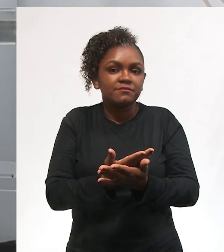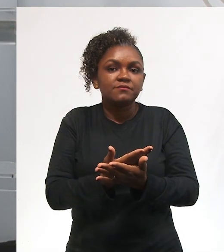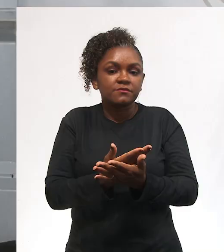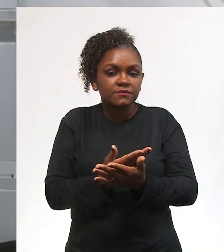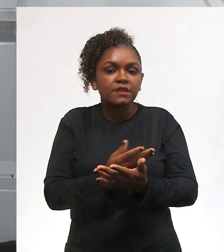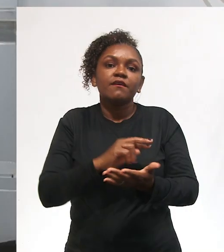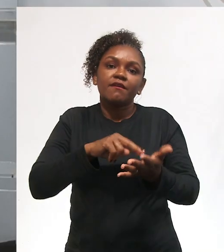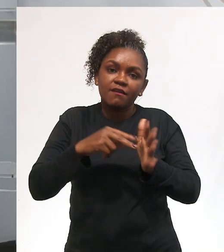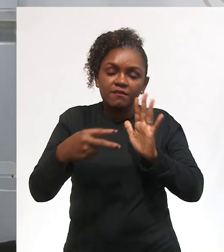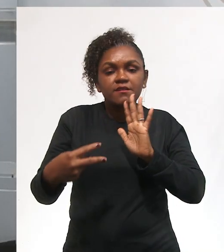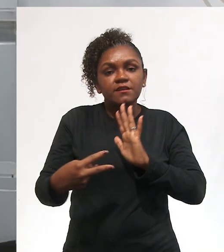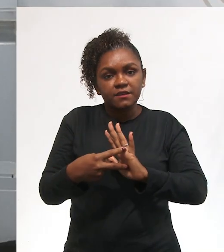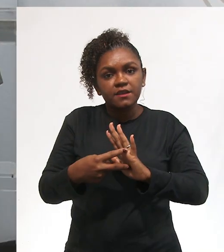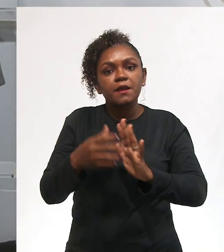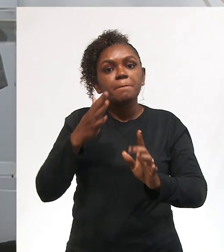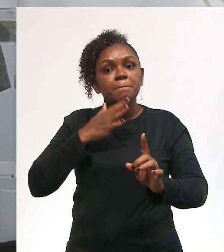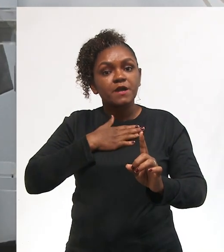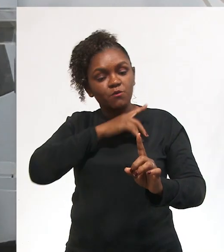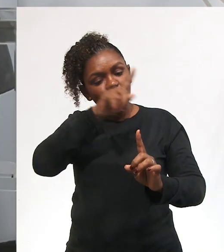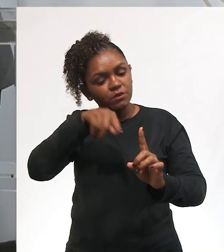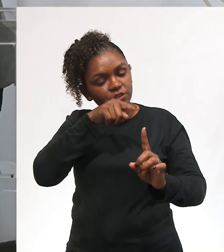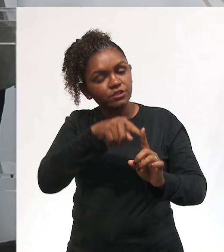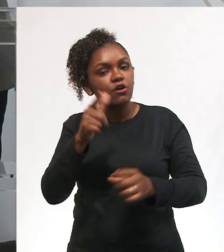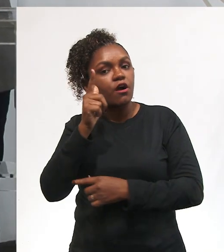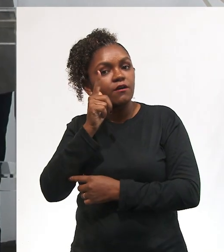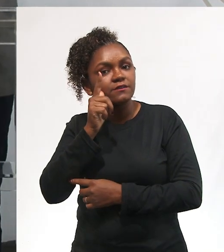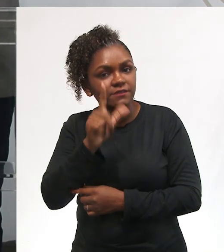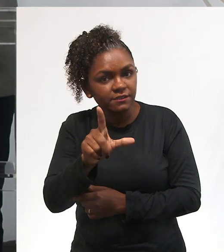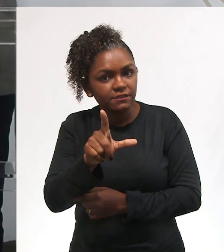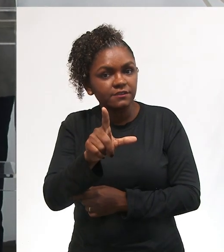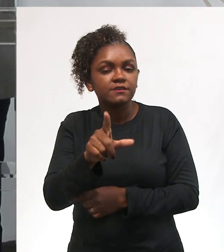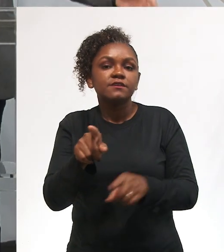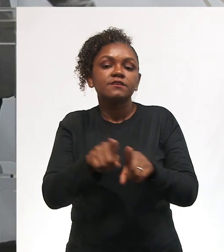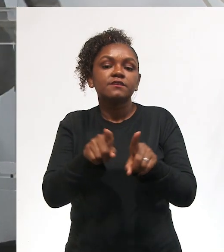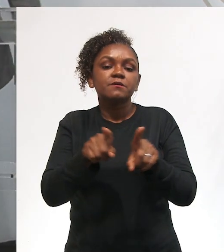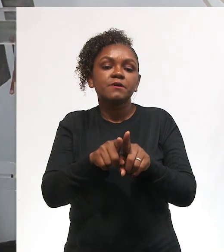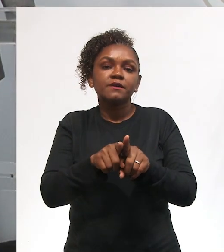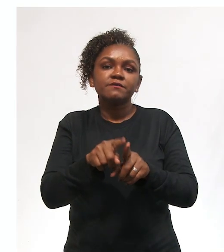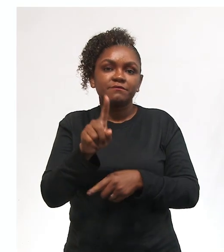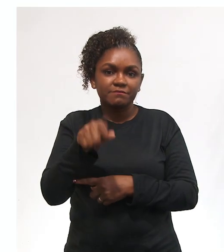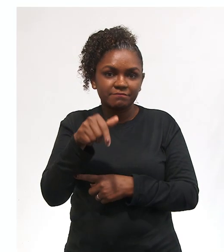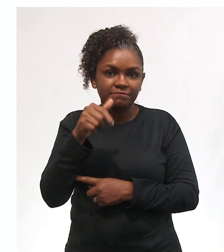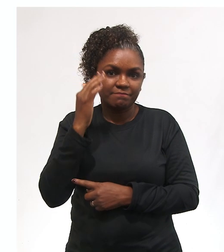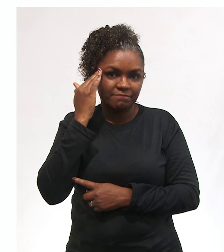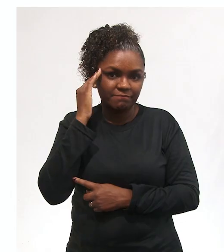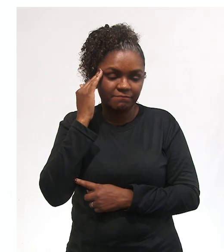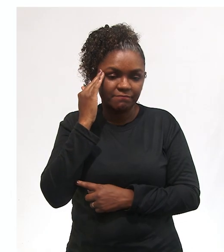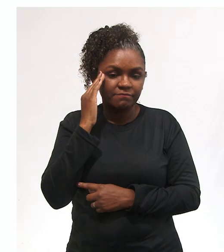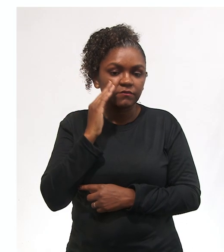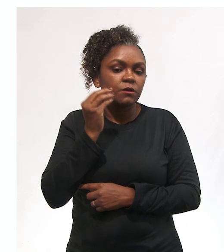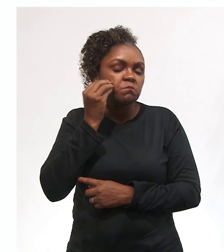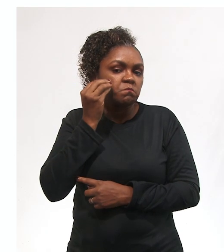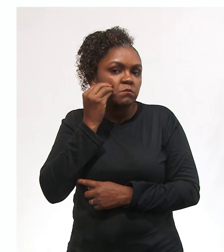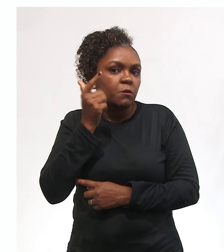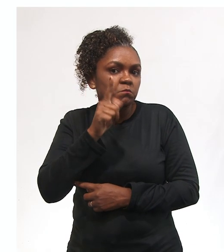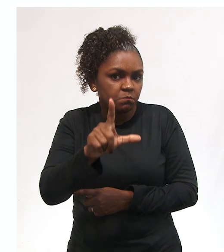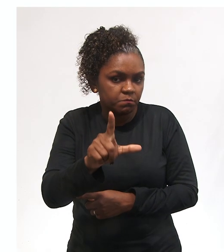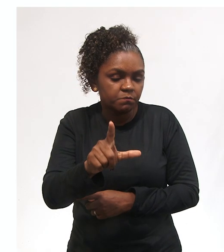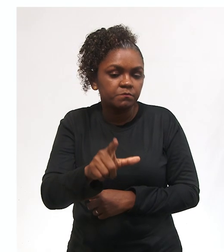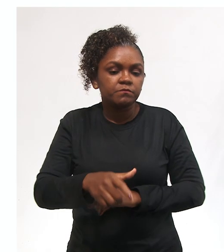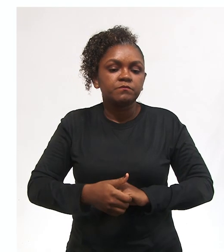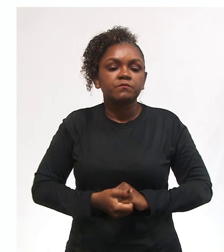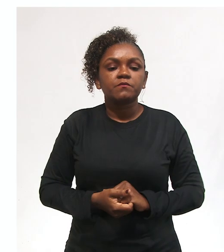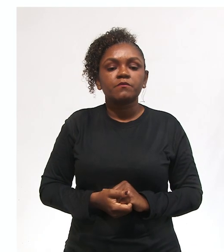isso são objetivos que eu quero cumprir e que eu trouxe como métrica para eu tentar cumprir essa parte do meu currículo.